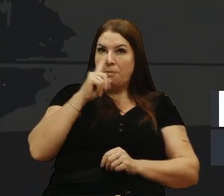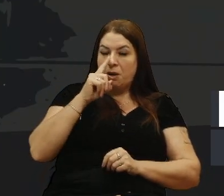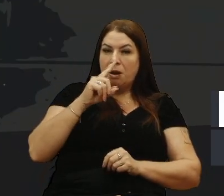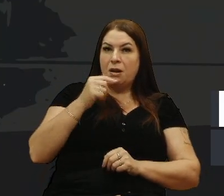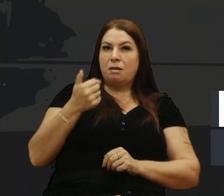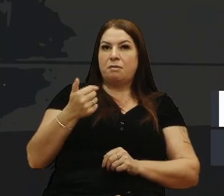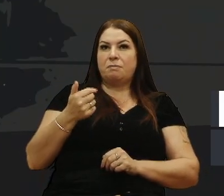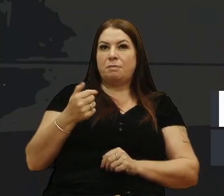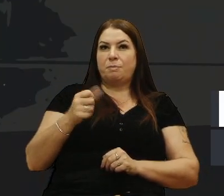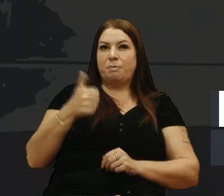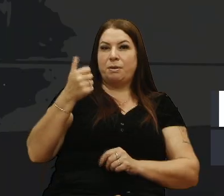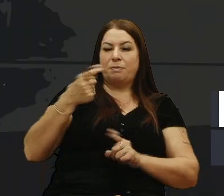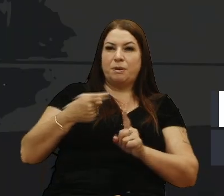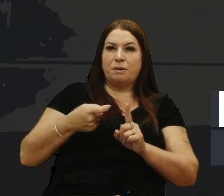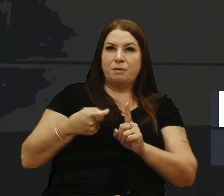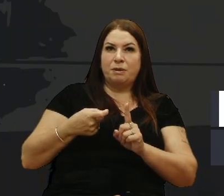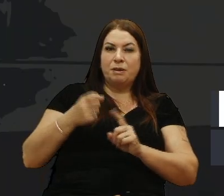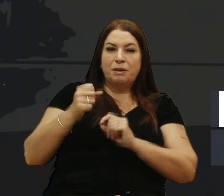primeiro